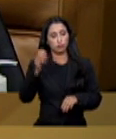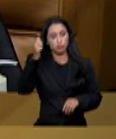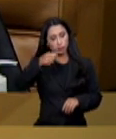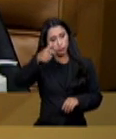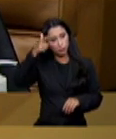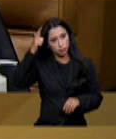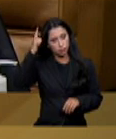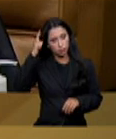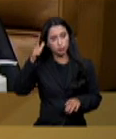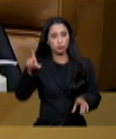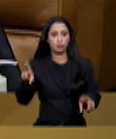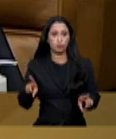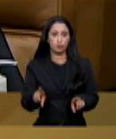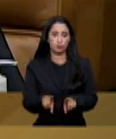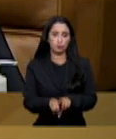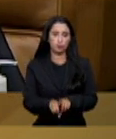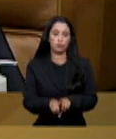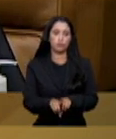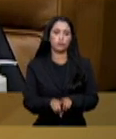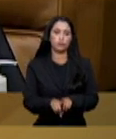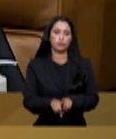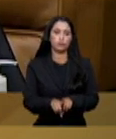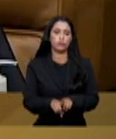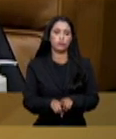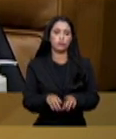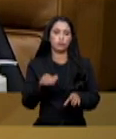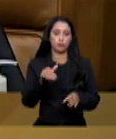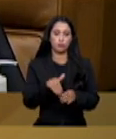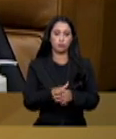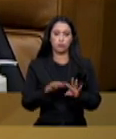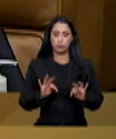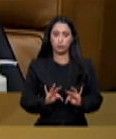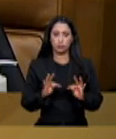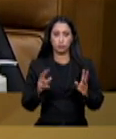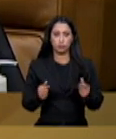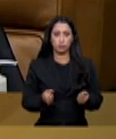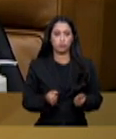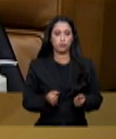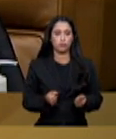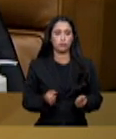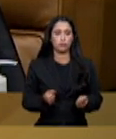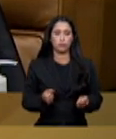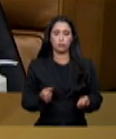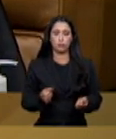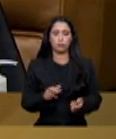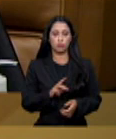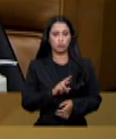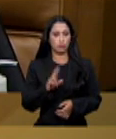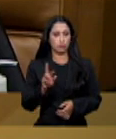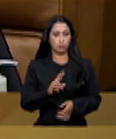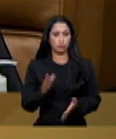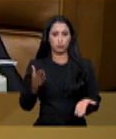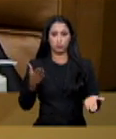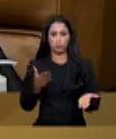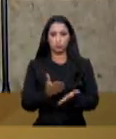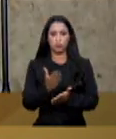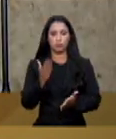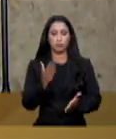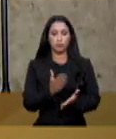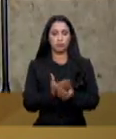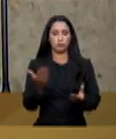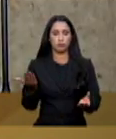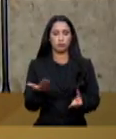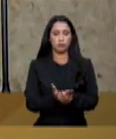Alexandre Moraes e também estou votando pela total improcedência da ação. É como voto, senhor presidente.